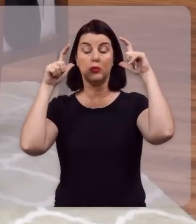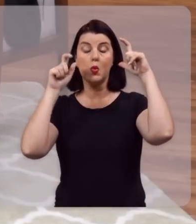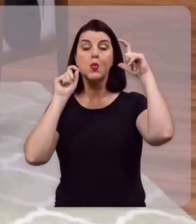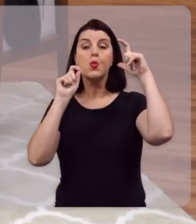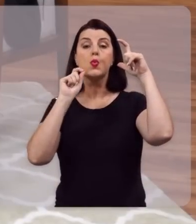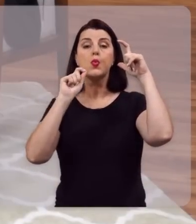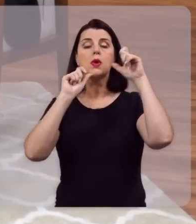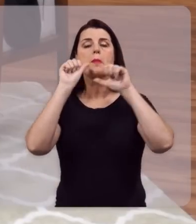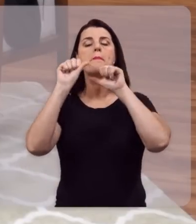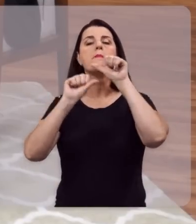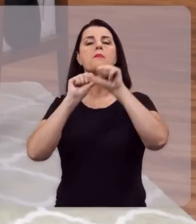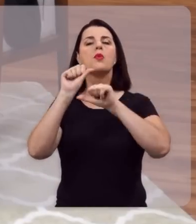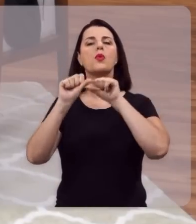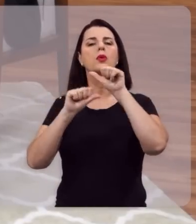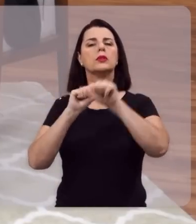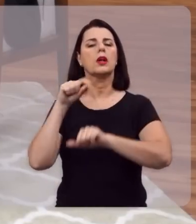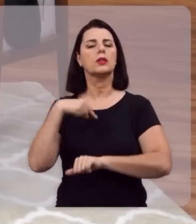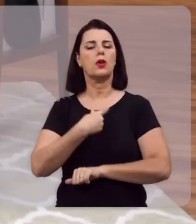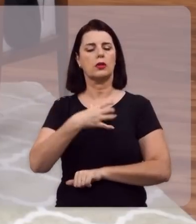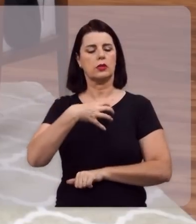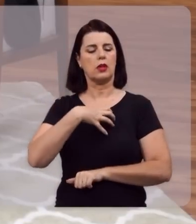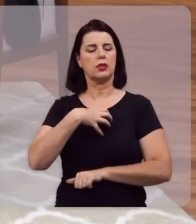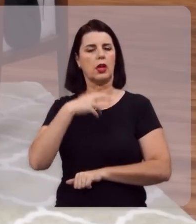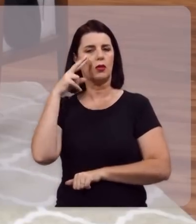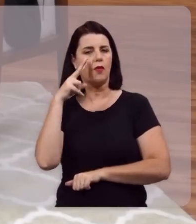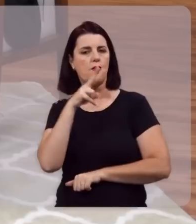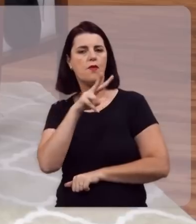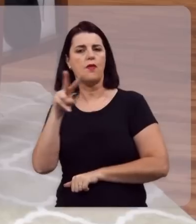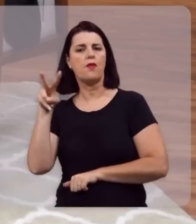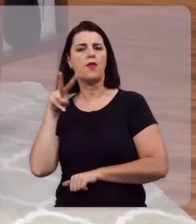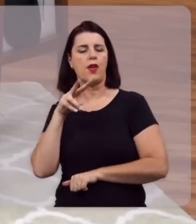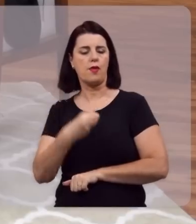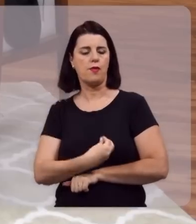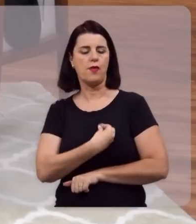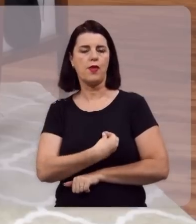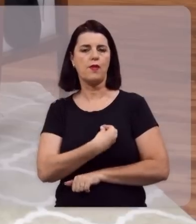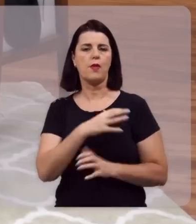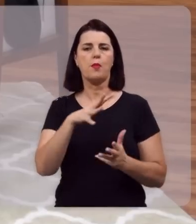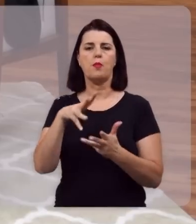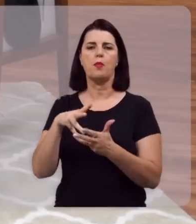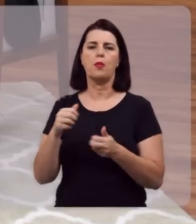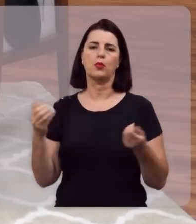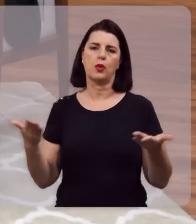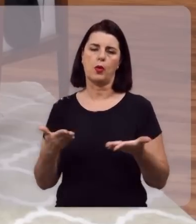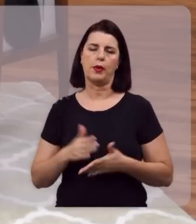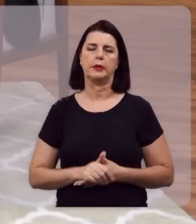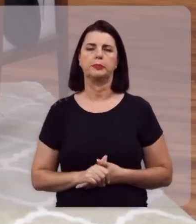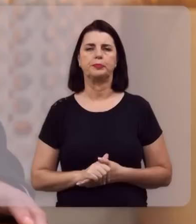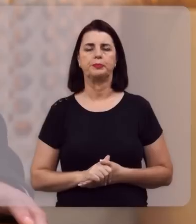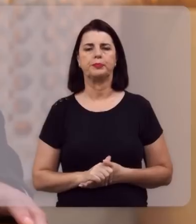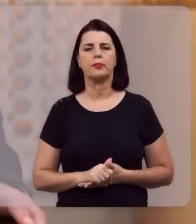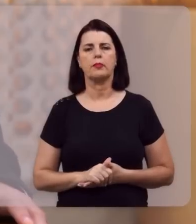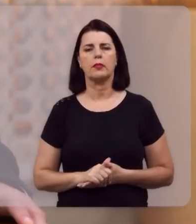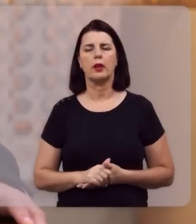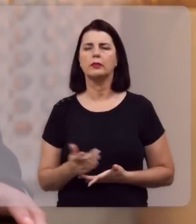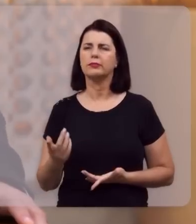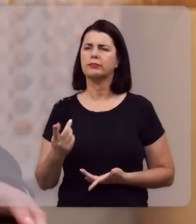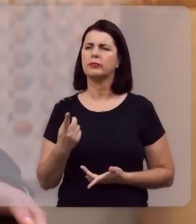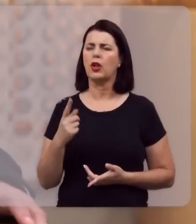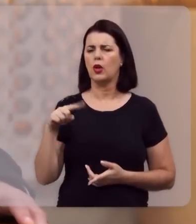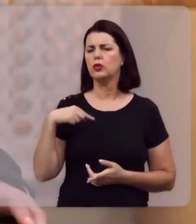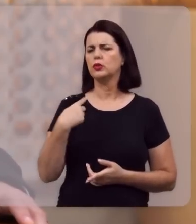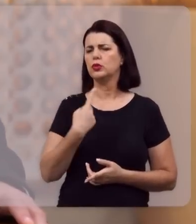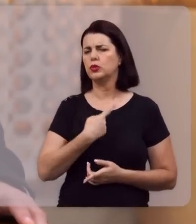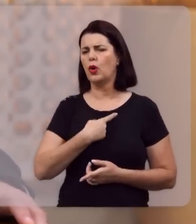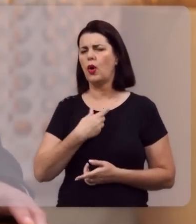que isso muda na nossa maneira de enxergar e viver o mundo à nossa volta? Uma vez que